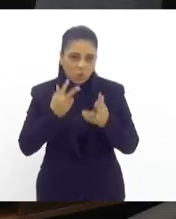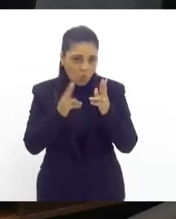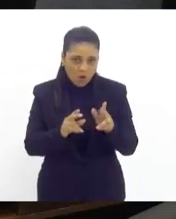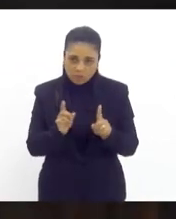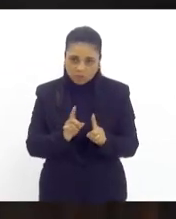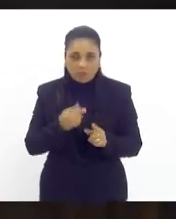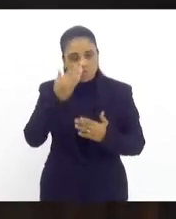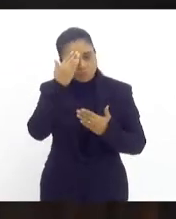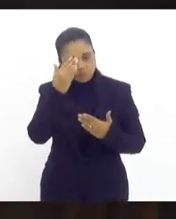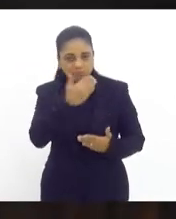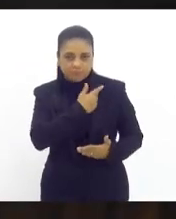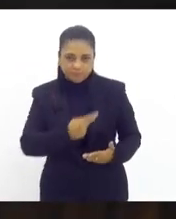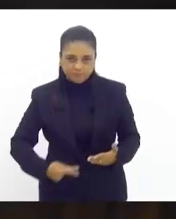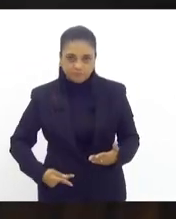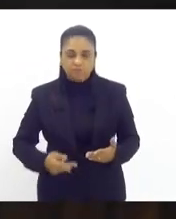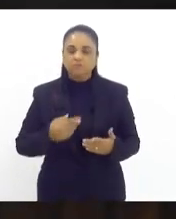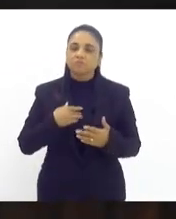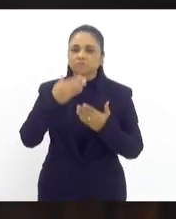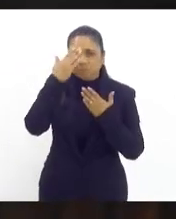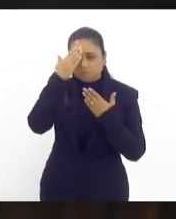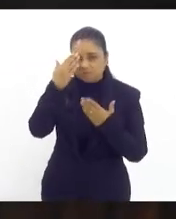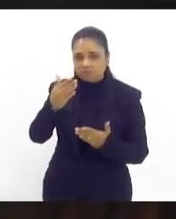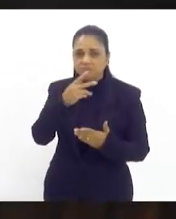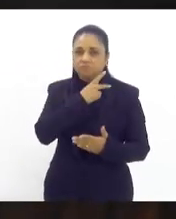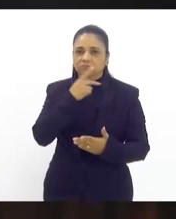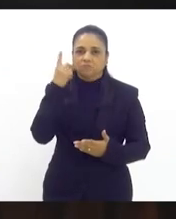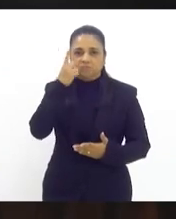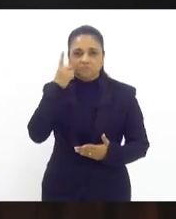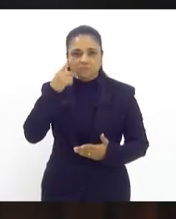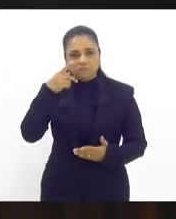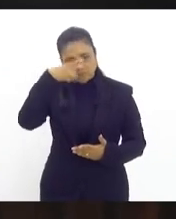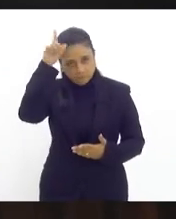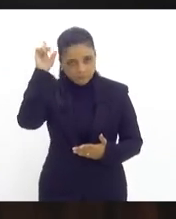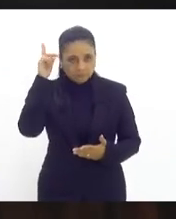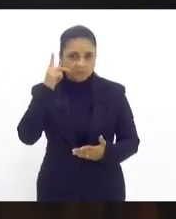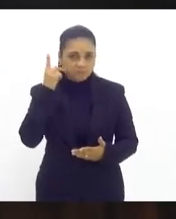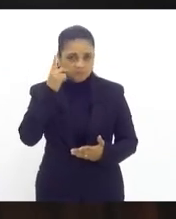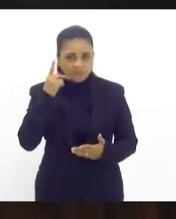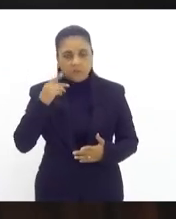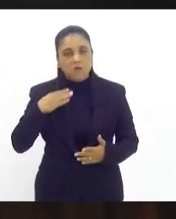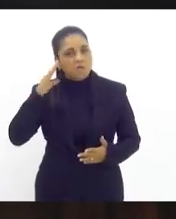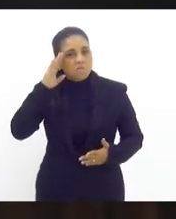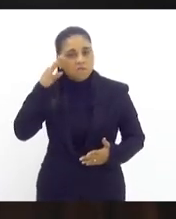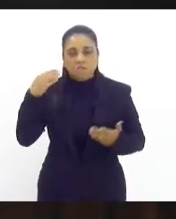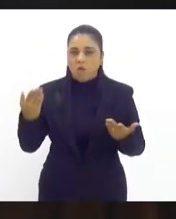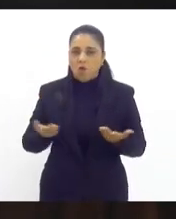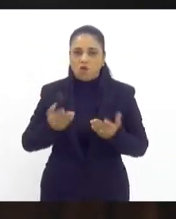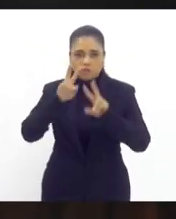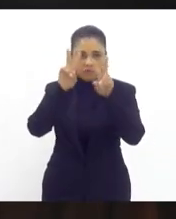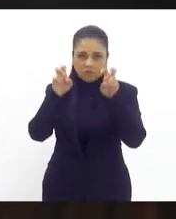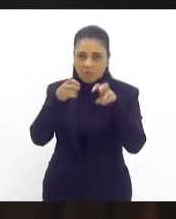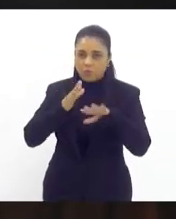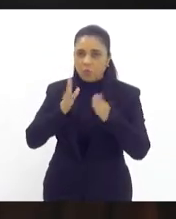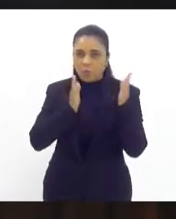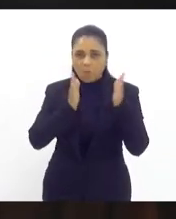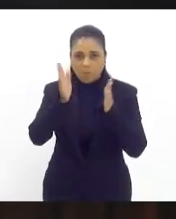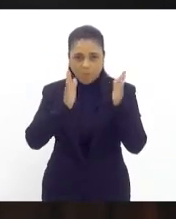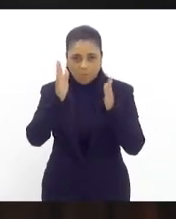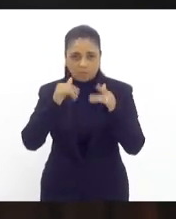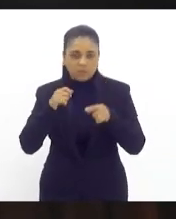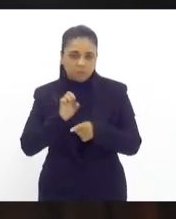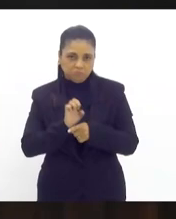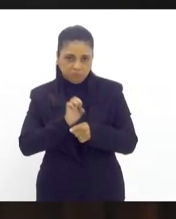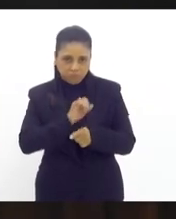obrigado a deputados Paulo por trazer esse assunto abae ela realmente fundamental para o momento que a gente vive no estado do Rio de Janeiro